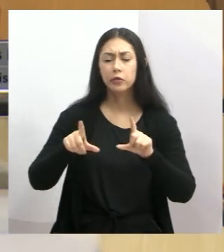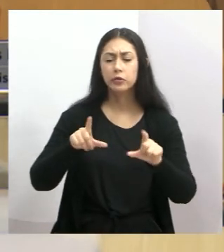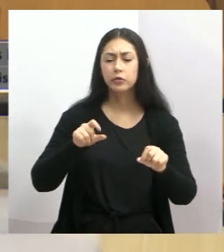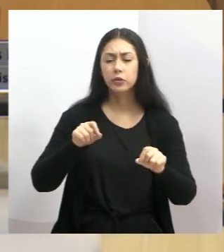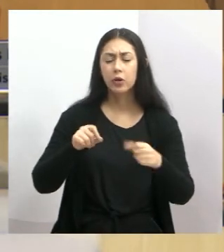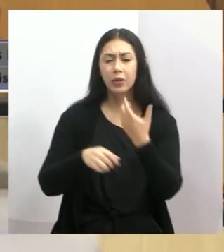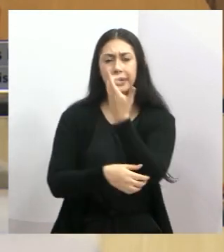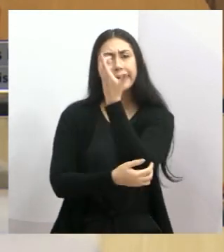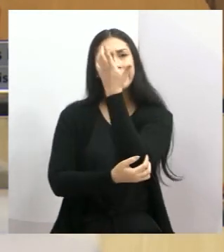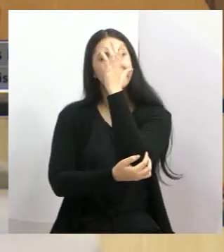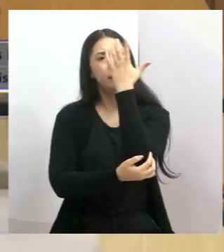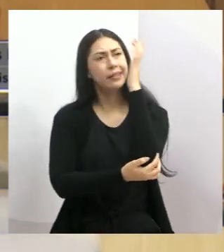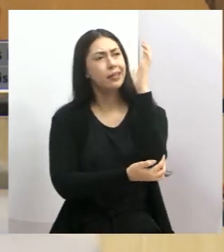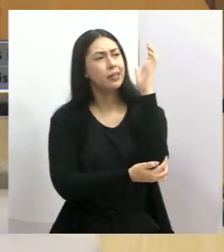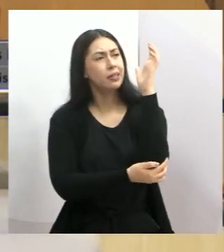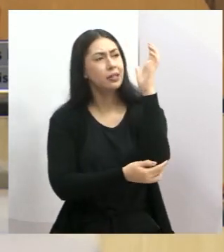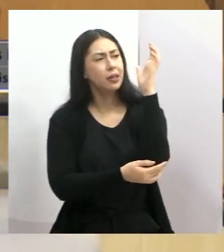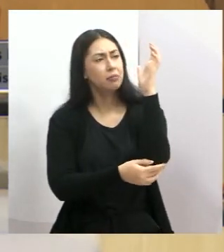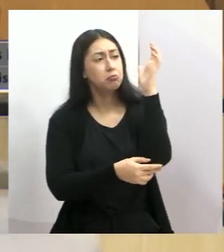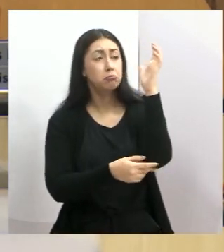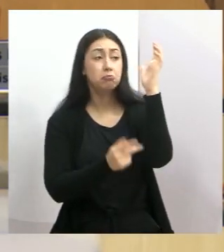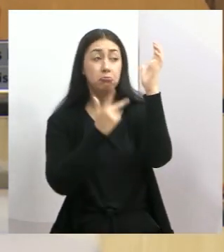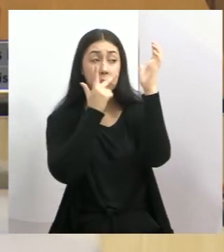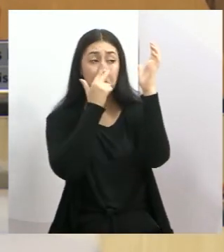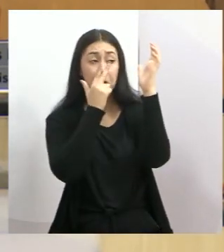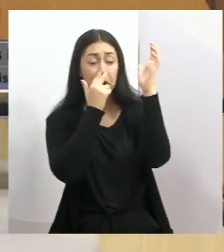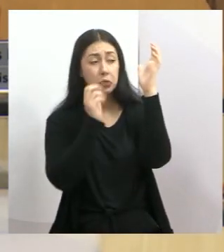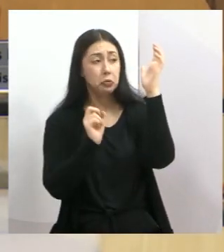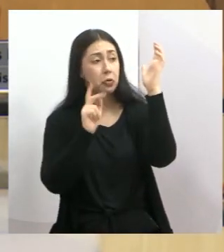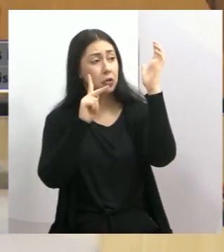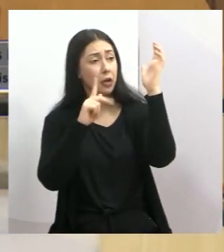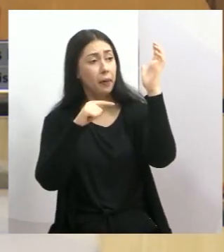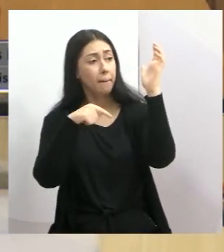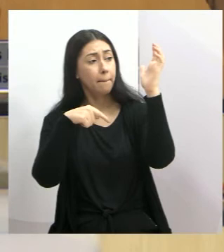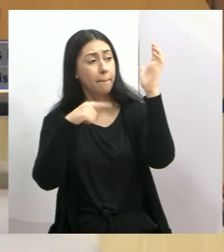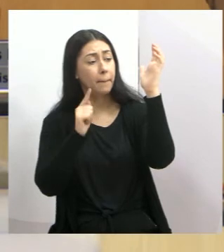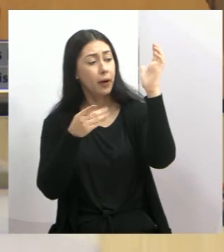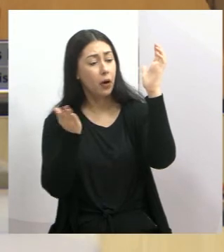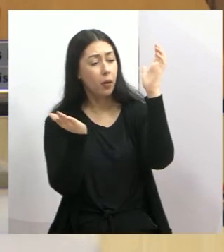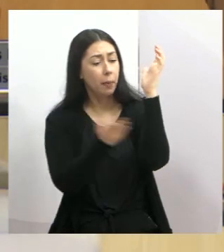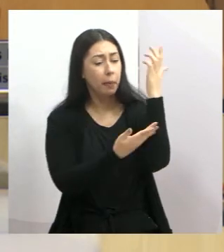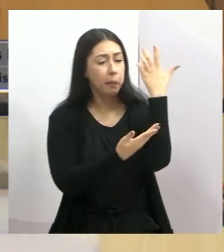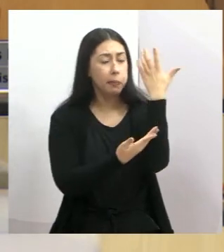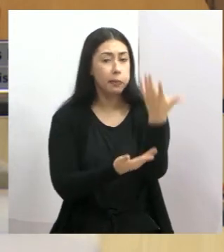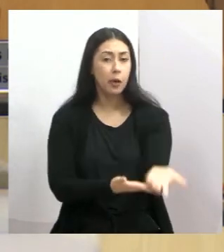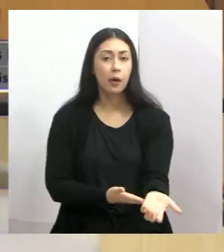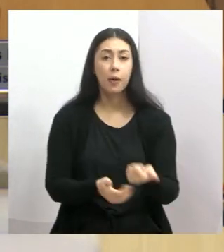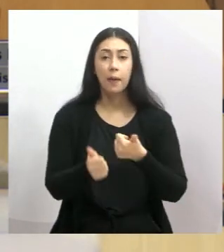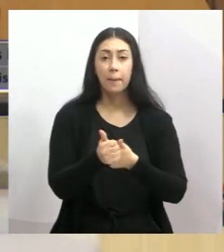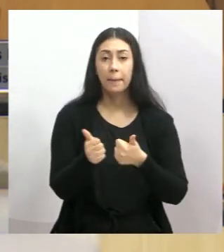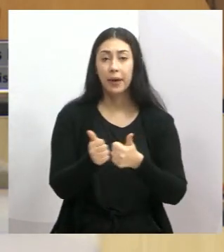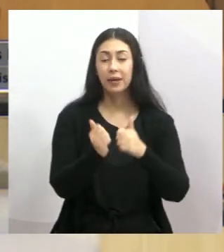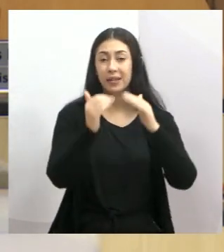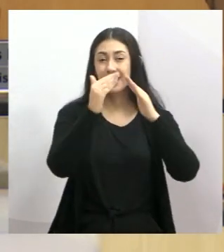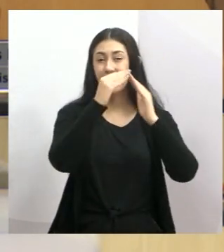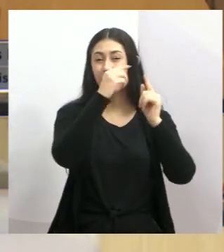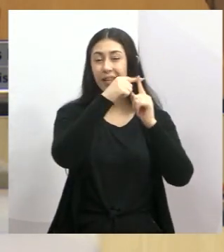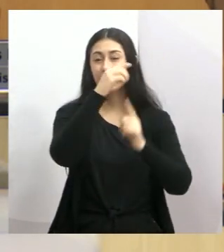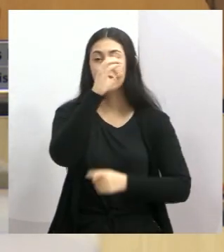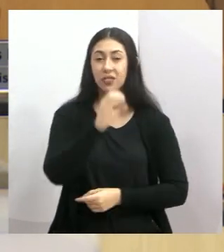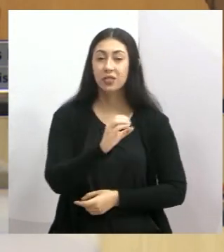de árvore aparentemente Sadia localizada na Praça da Matriz 1 se